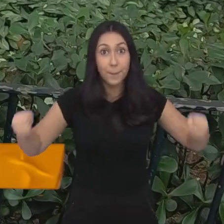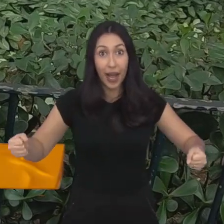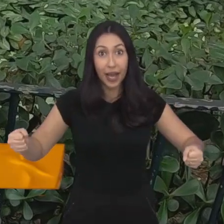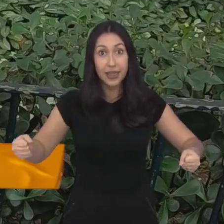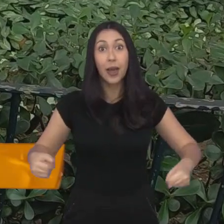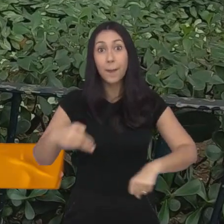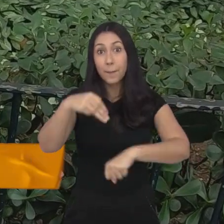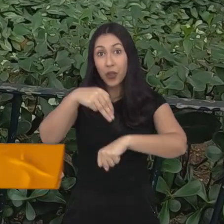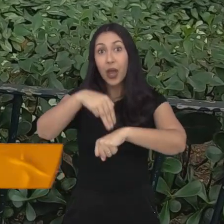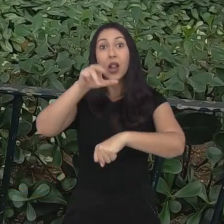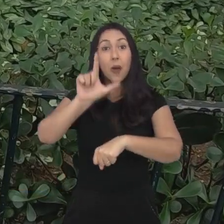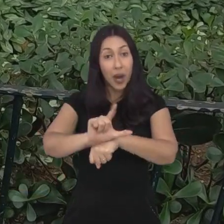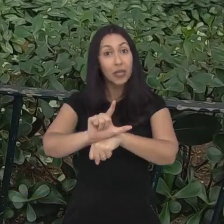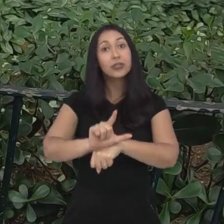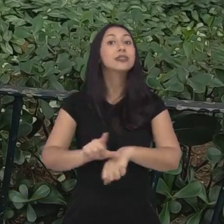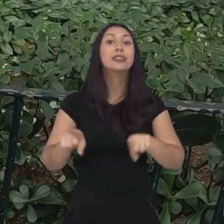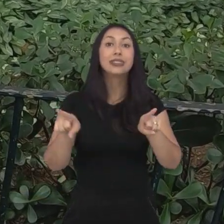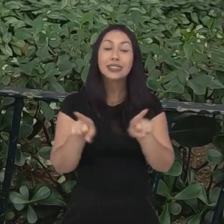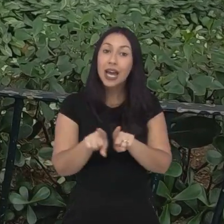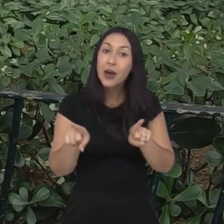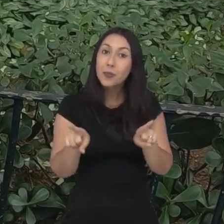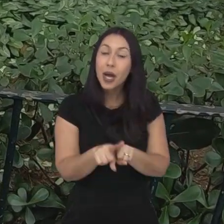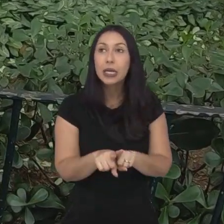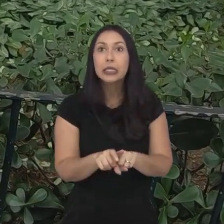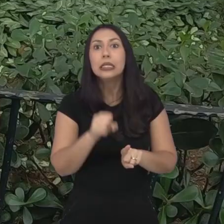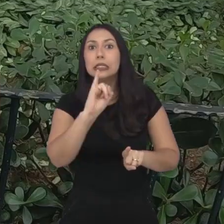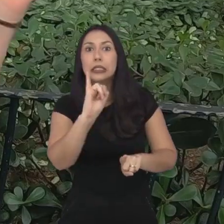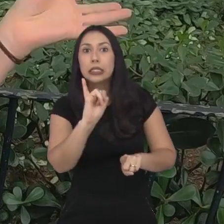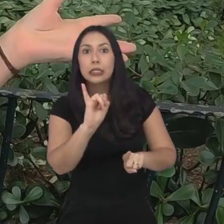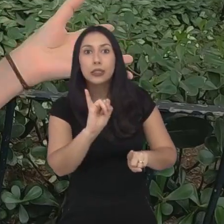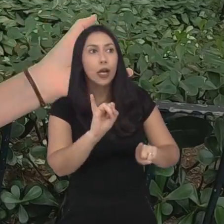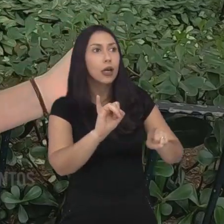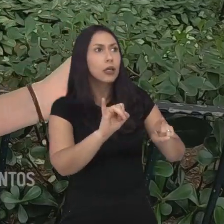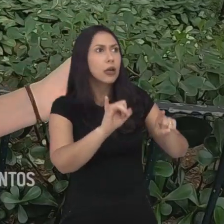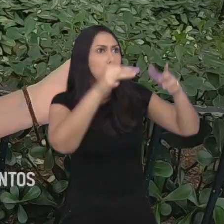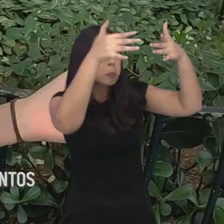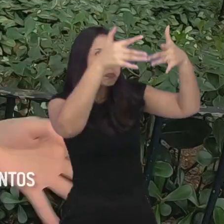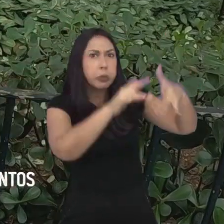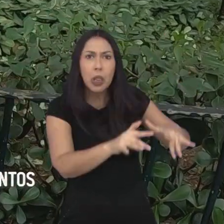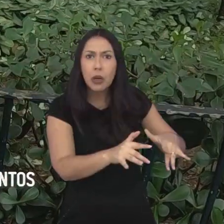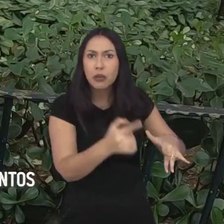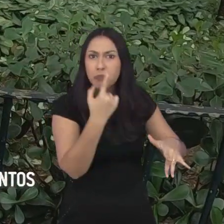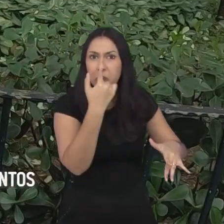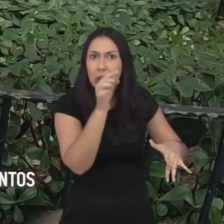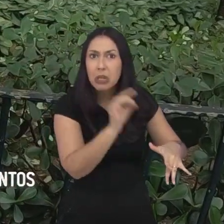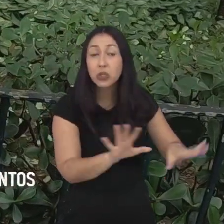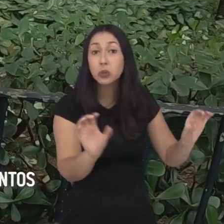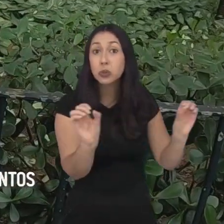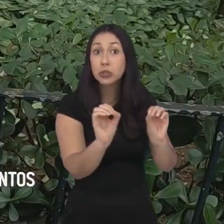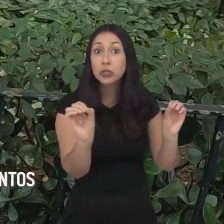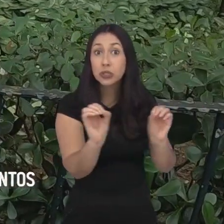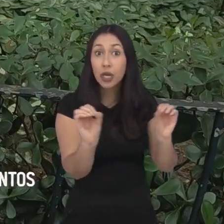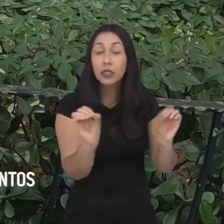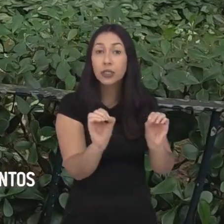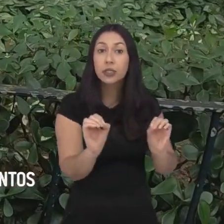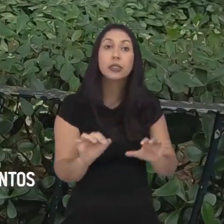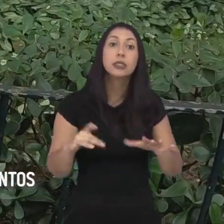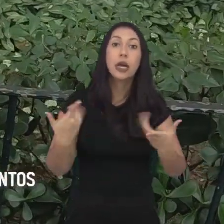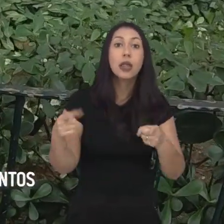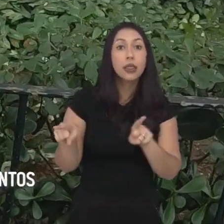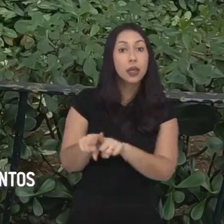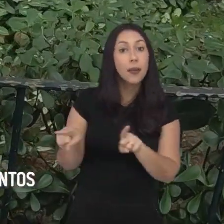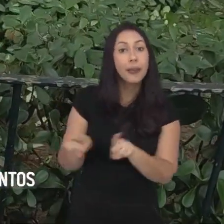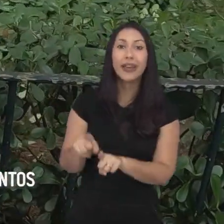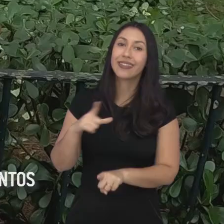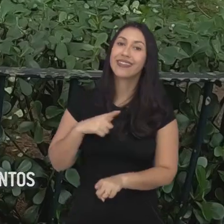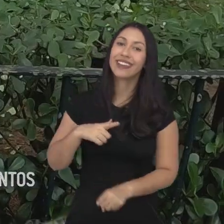Monteiro Lobato. Então é uma construção que também, se ela for desfeita, não tem lixo nenhum. E a gente composta nossos